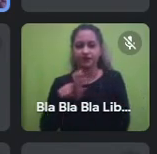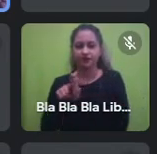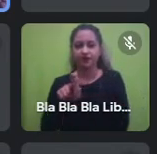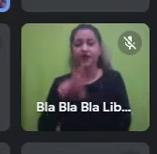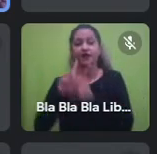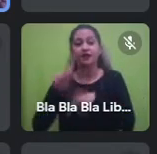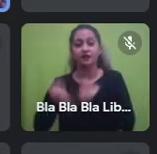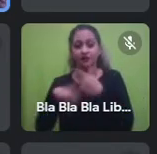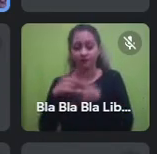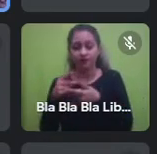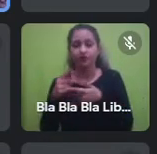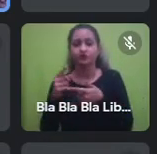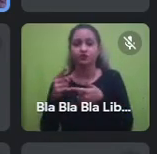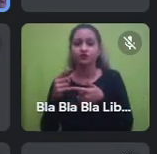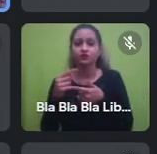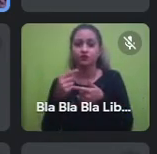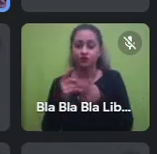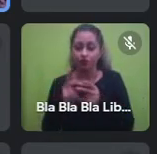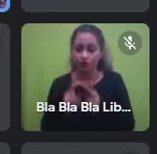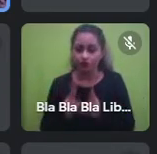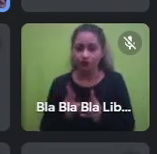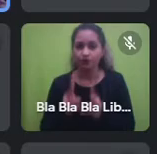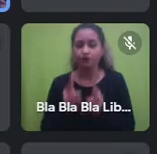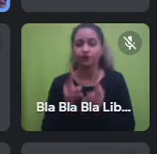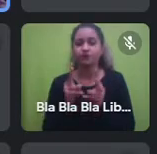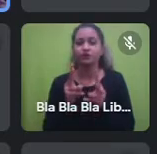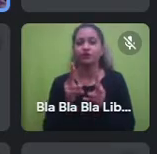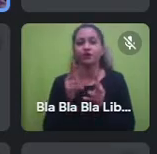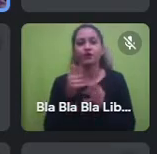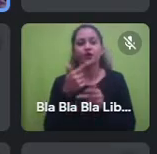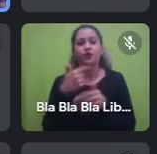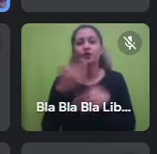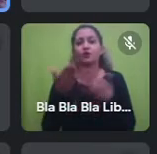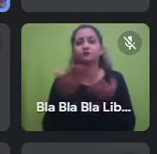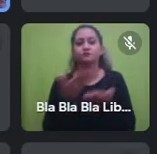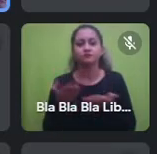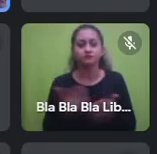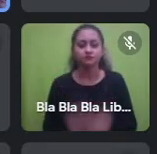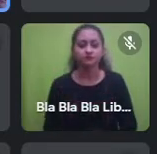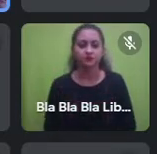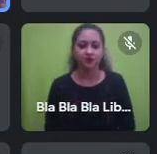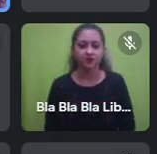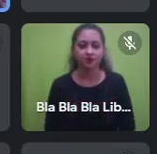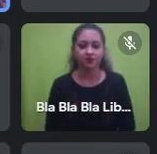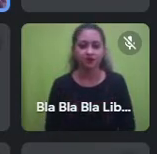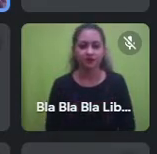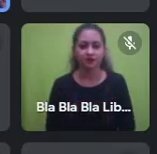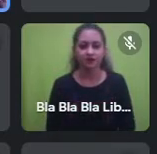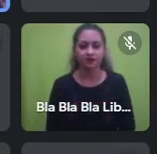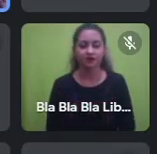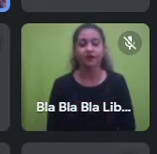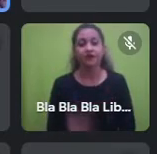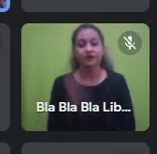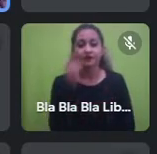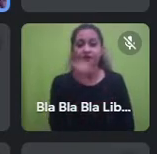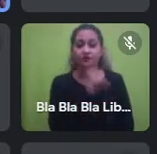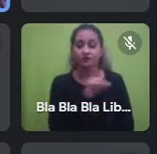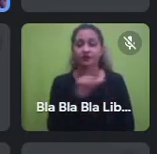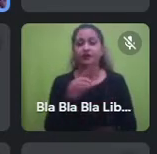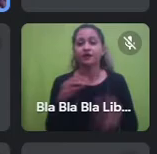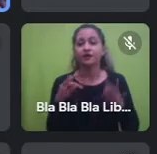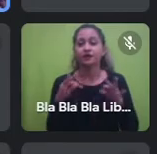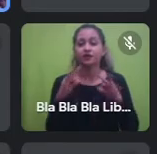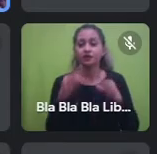eutanásia é que a gente realiza os próximos procedimentos. Pode passar. E aí a gente realiza